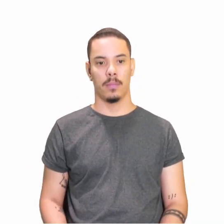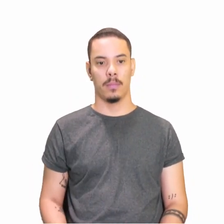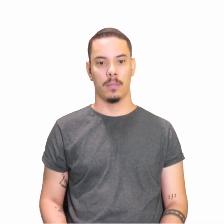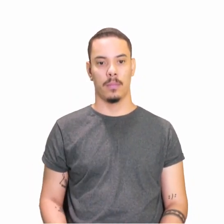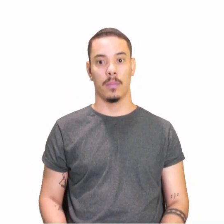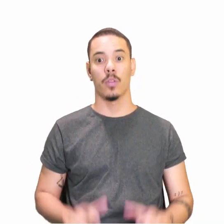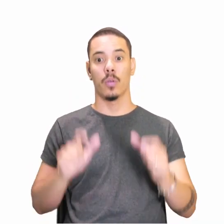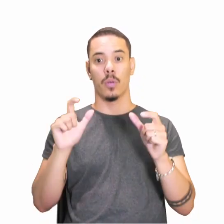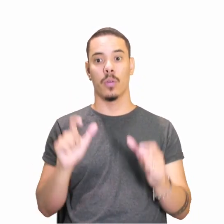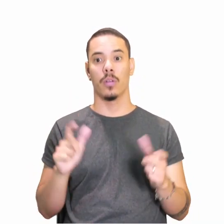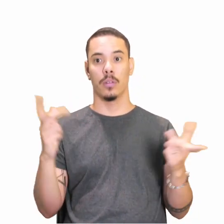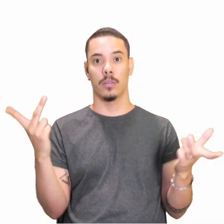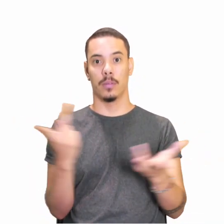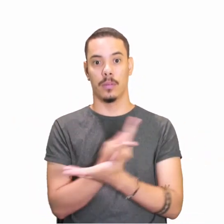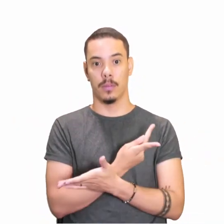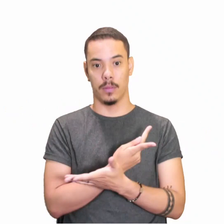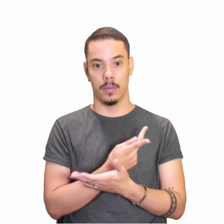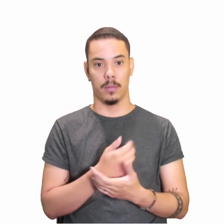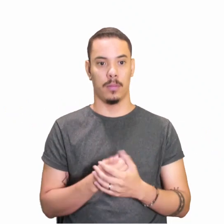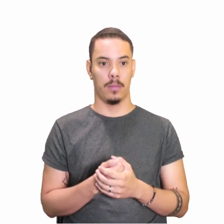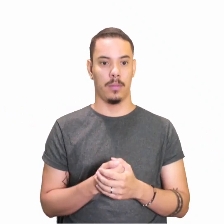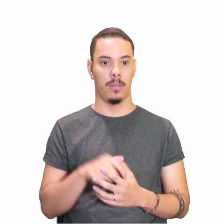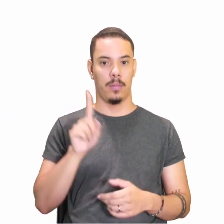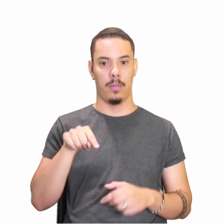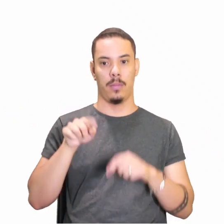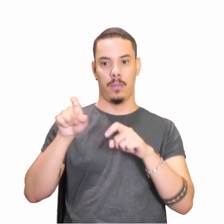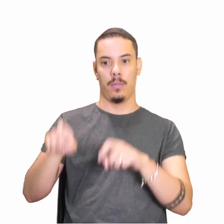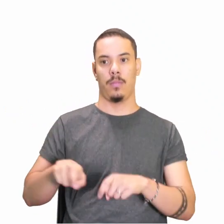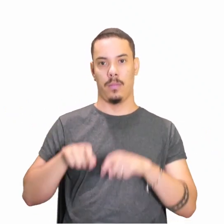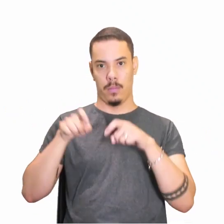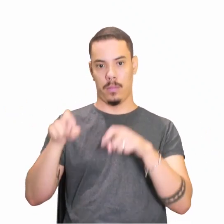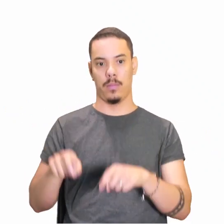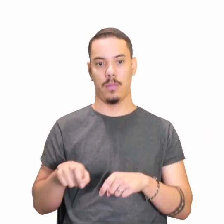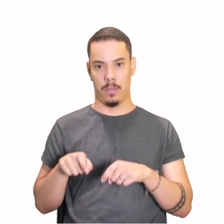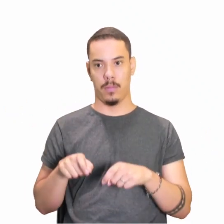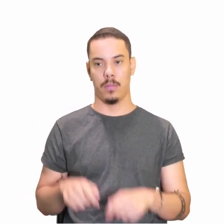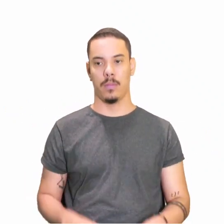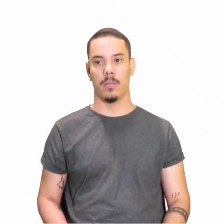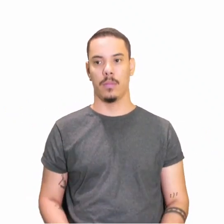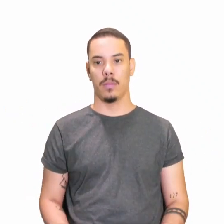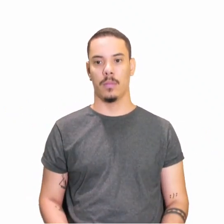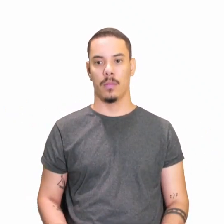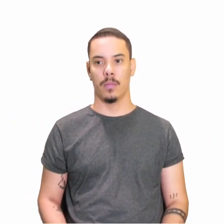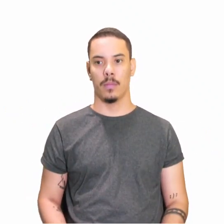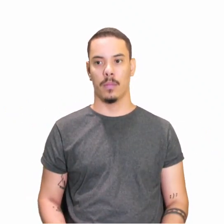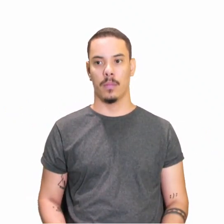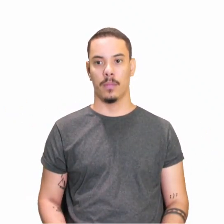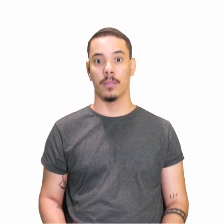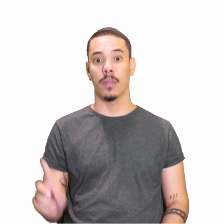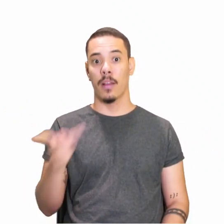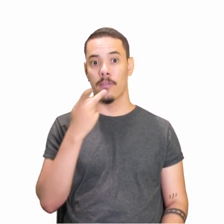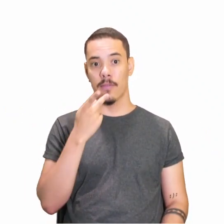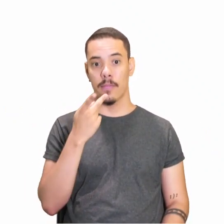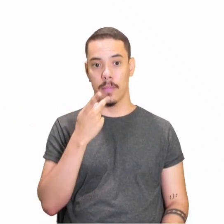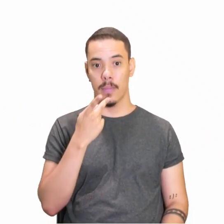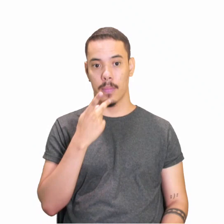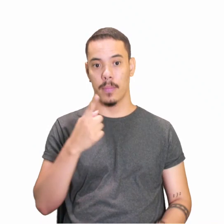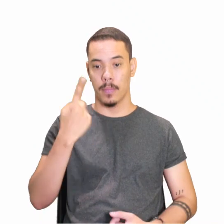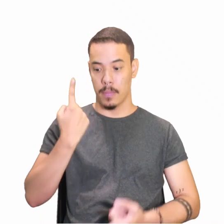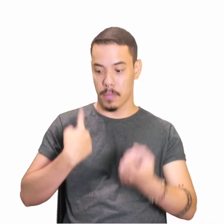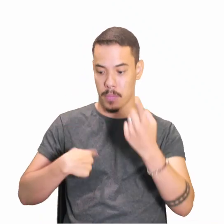que tá acontecendo? Tá acontecendo aonde? No campo, na zona rural. Belezinha? E quando ela fala